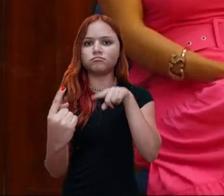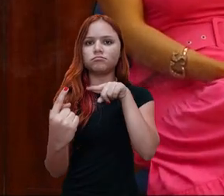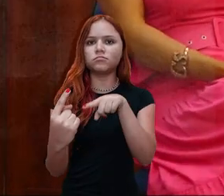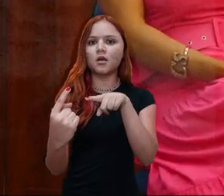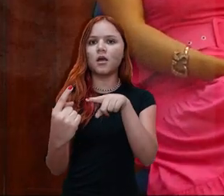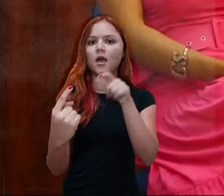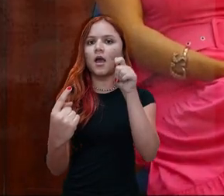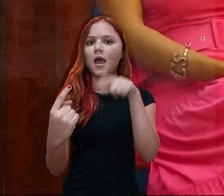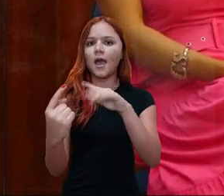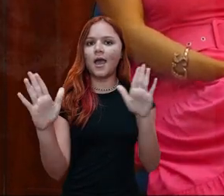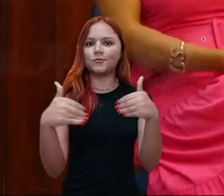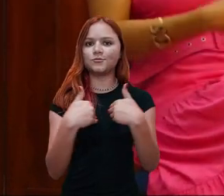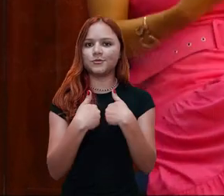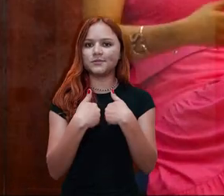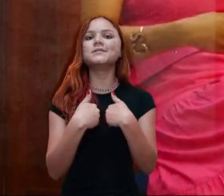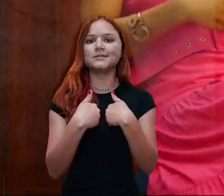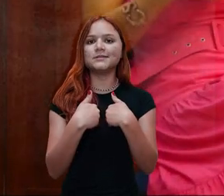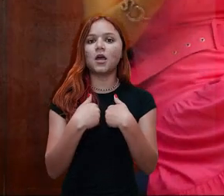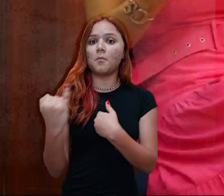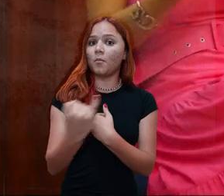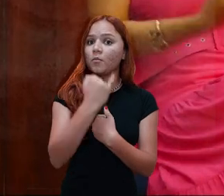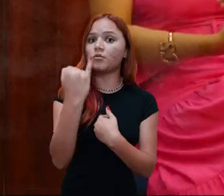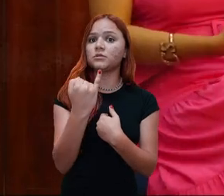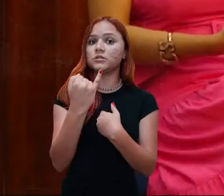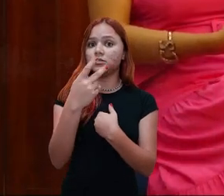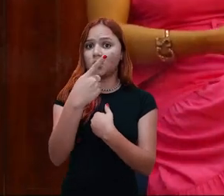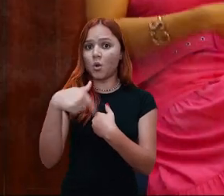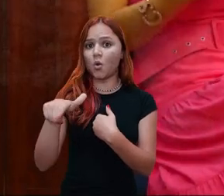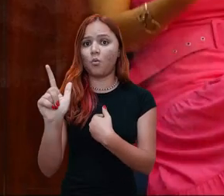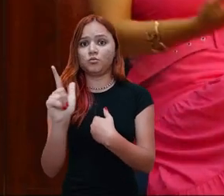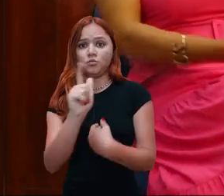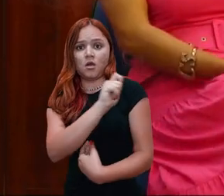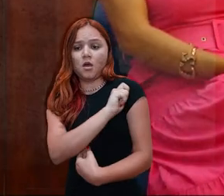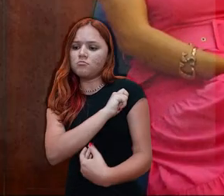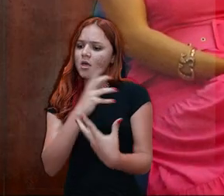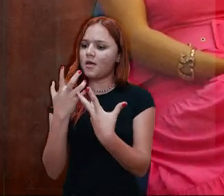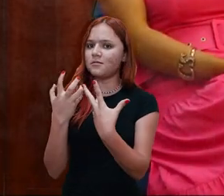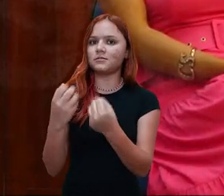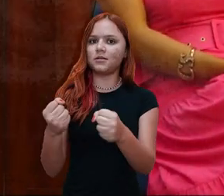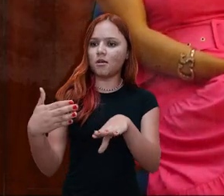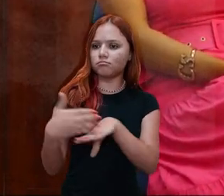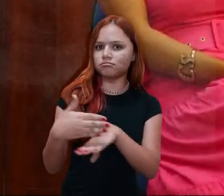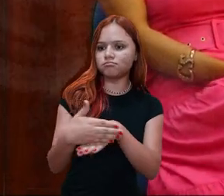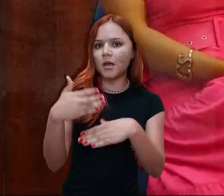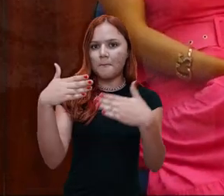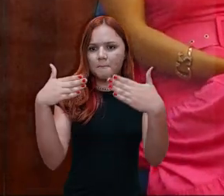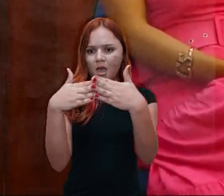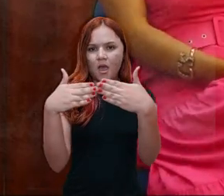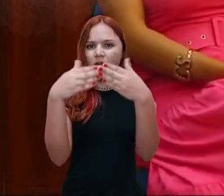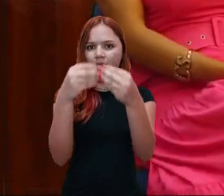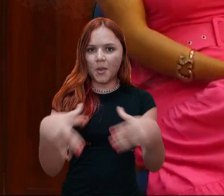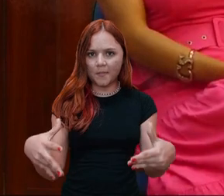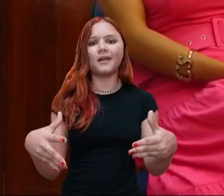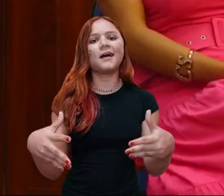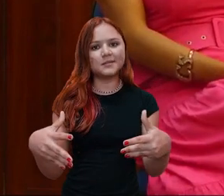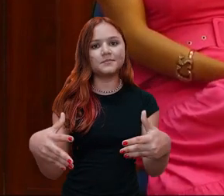aceito. É uma forma de ir rompendo essas barreiras, esse preconceito que porventura possa existir.